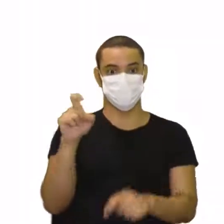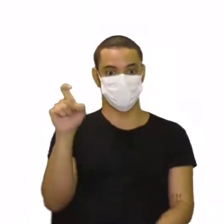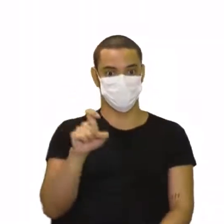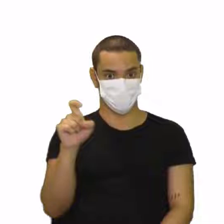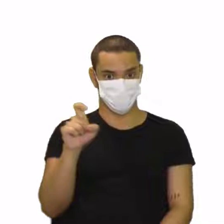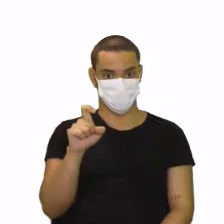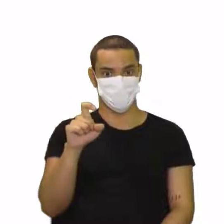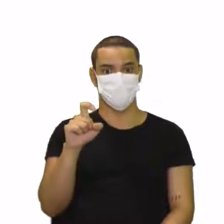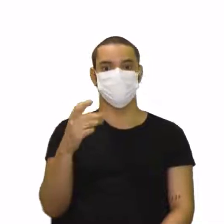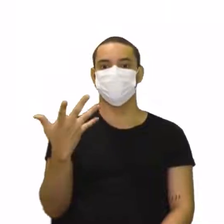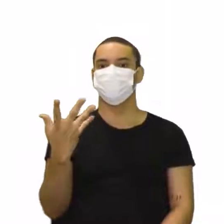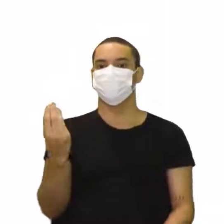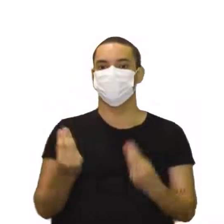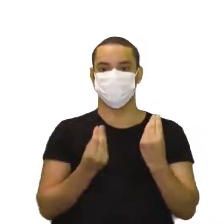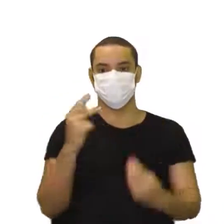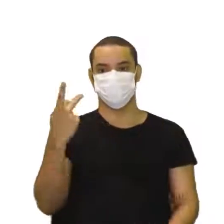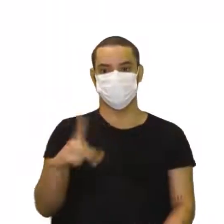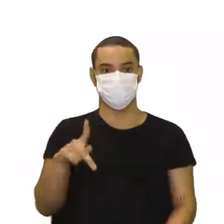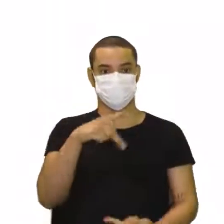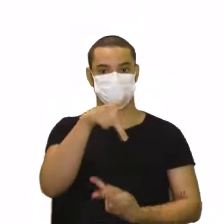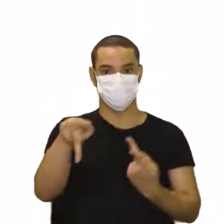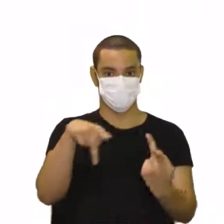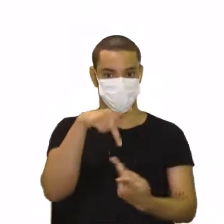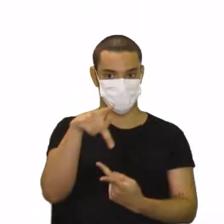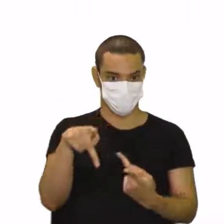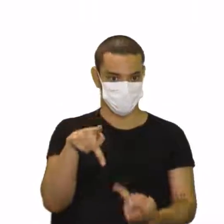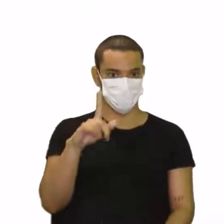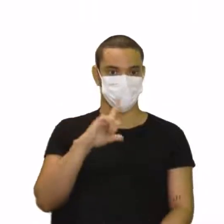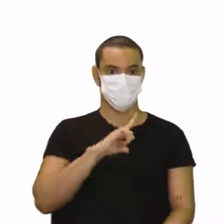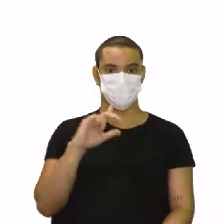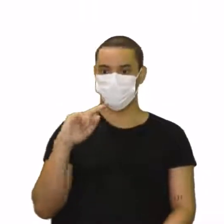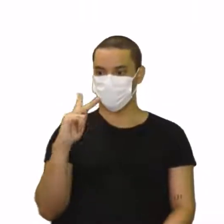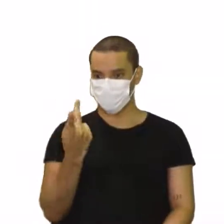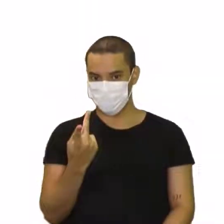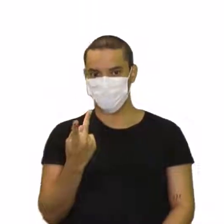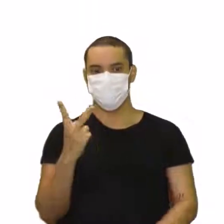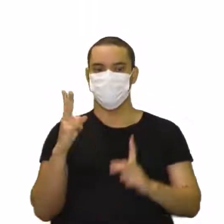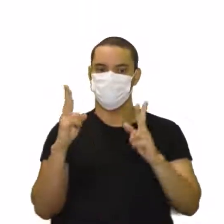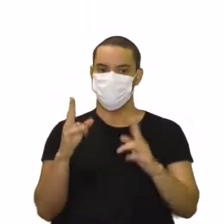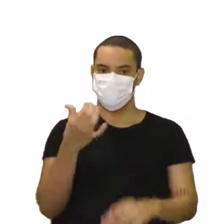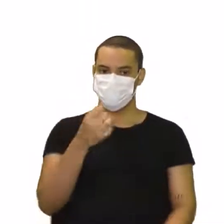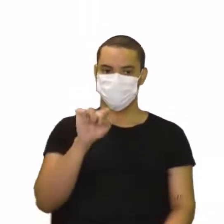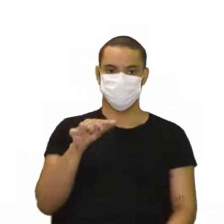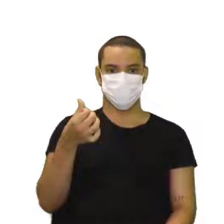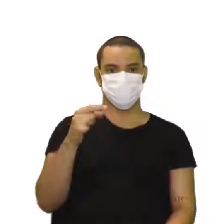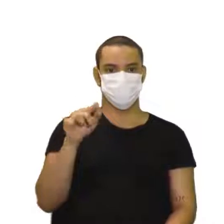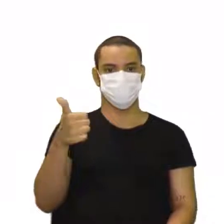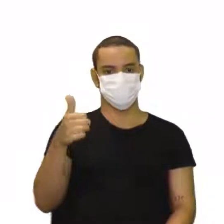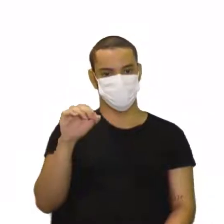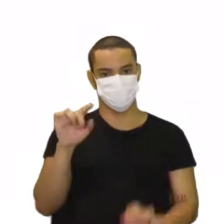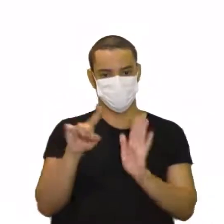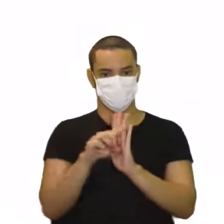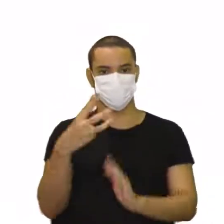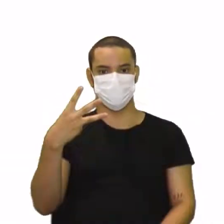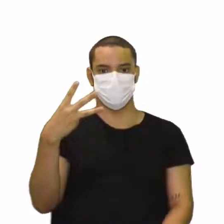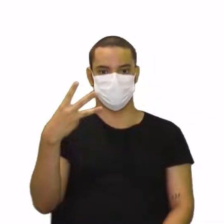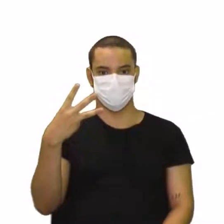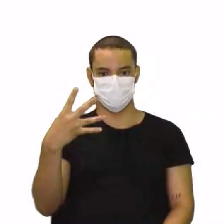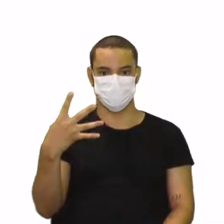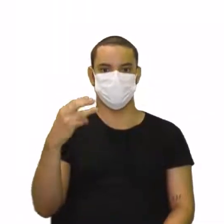né? Em nosso universo, onde temos H dado como 6,6 vezes 10 a menos 34.